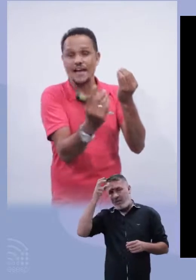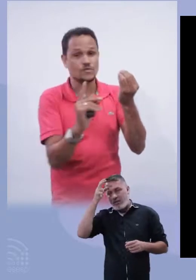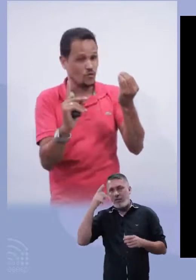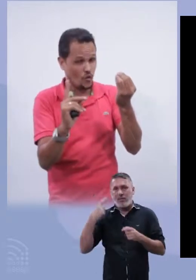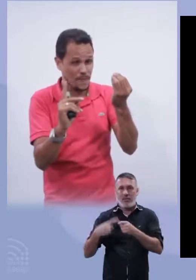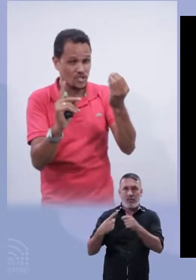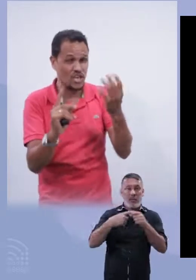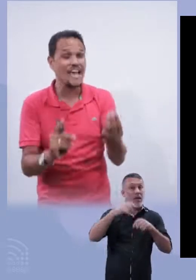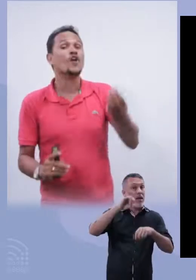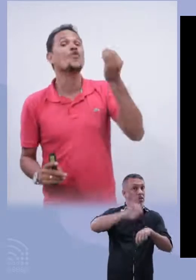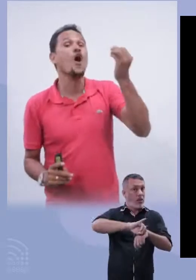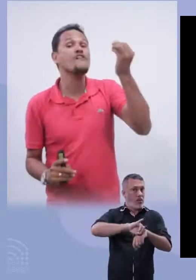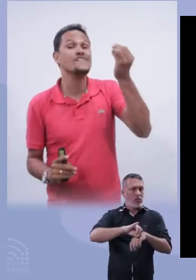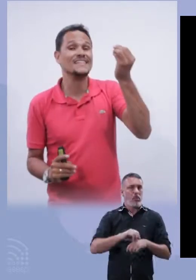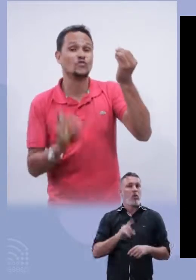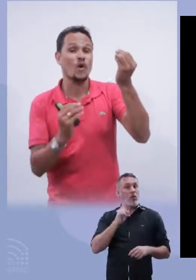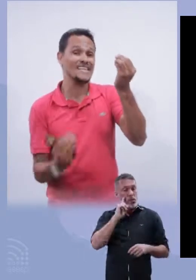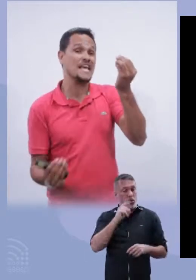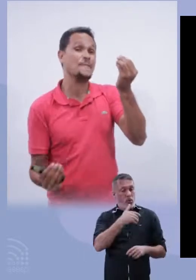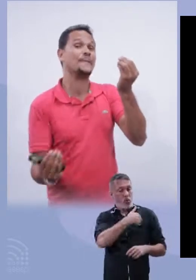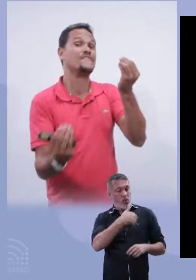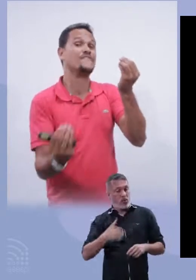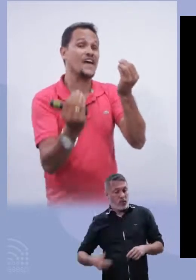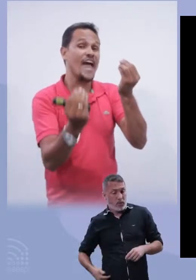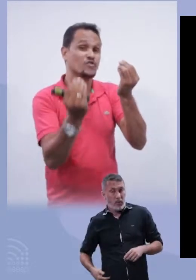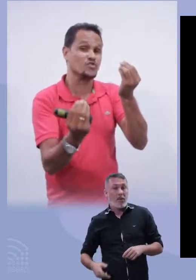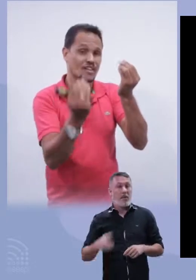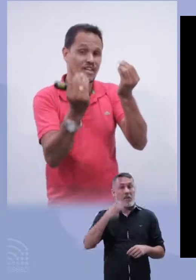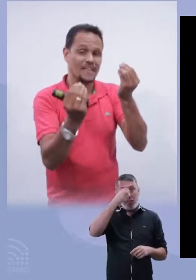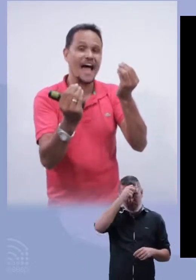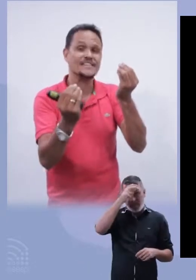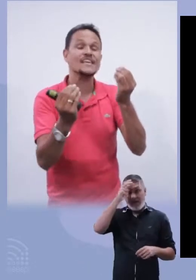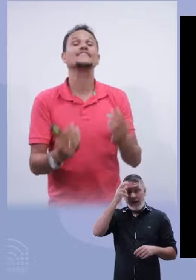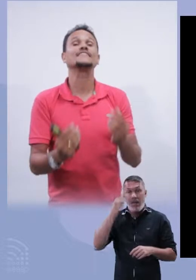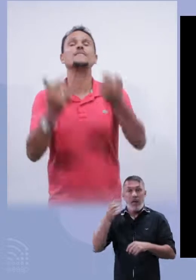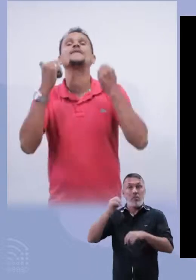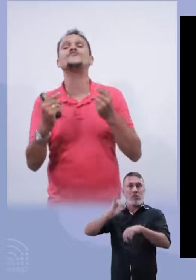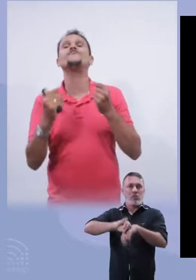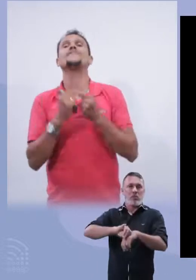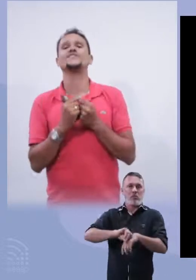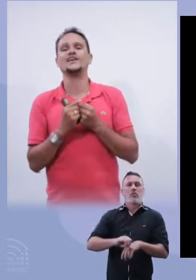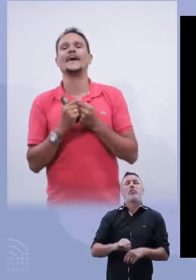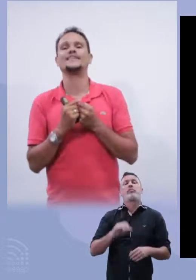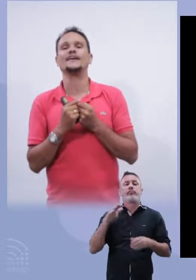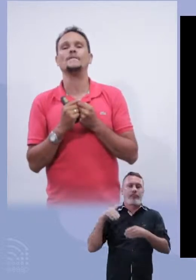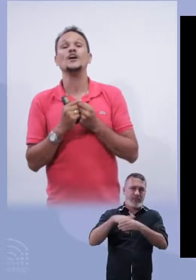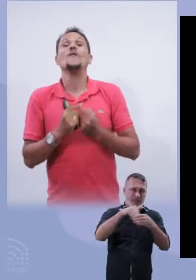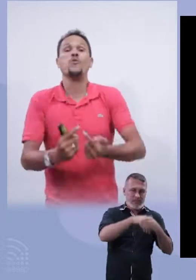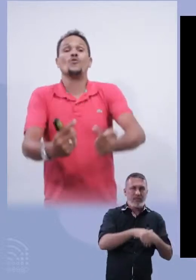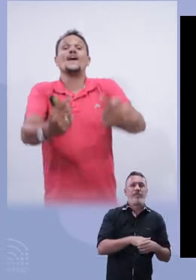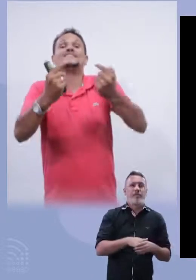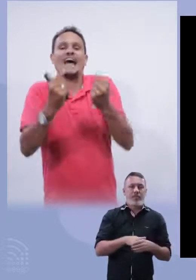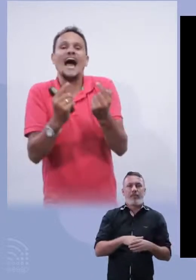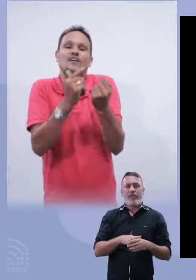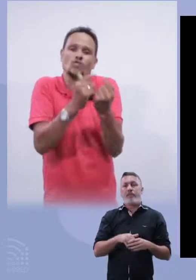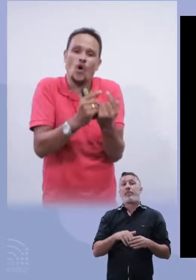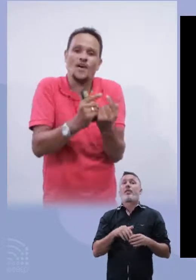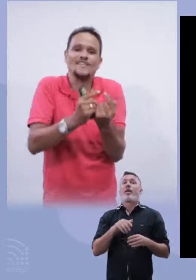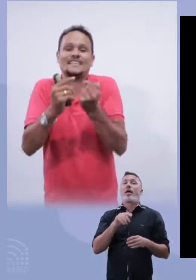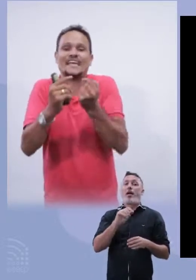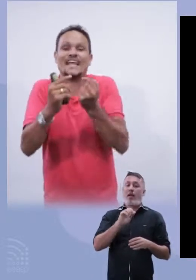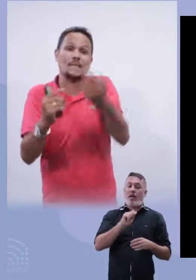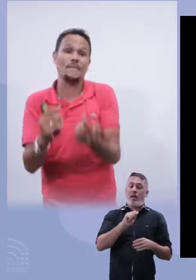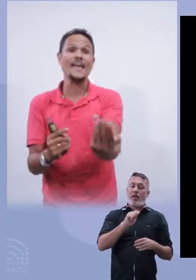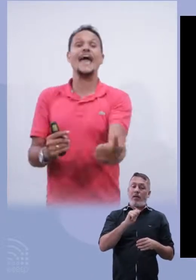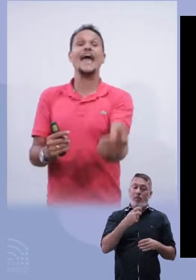de capitais, vou repetir, governadores e prefeitos de capitais também de forma indireta. Por esse